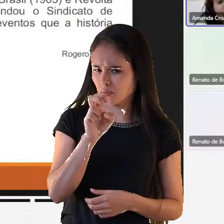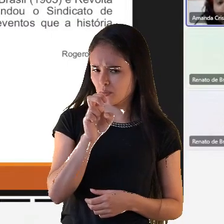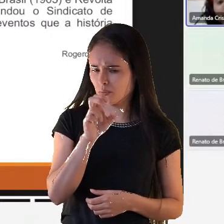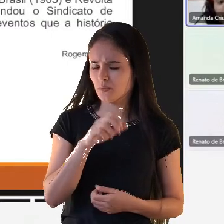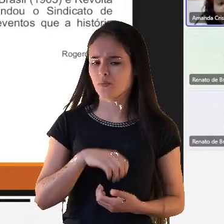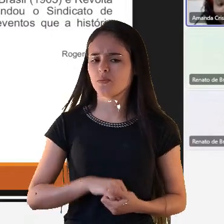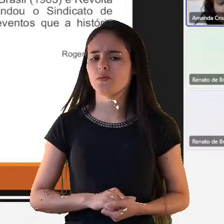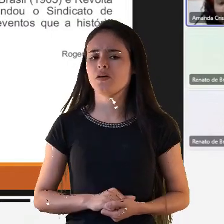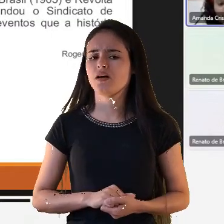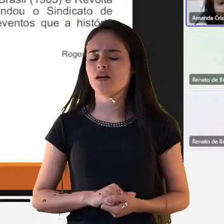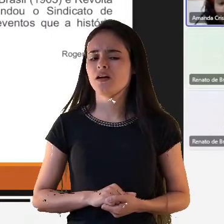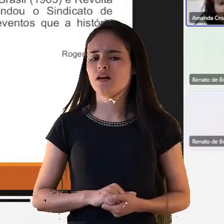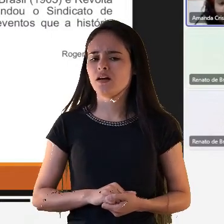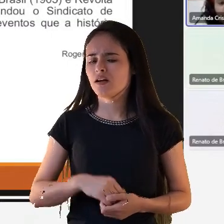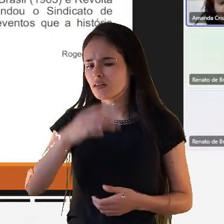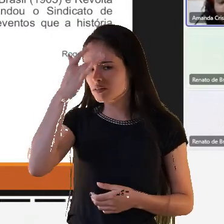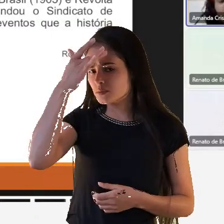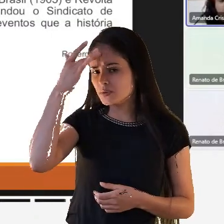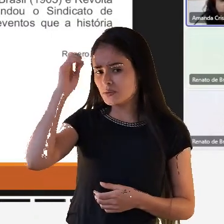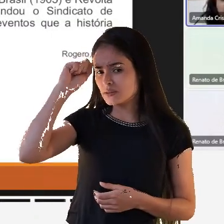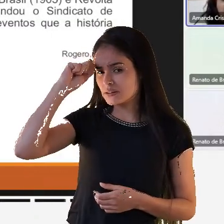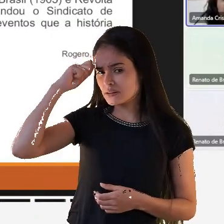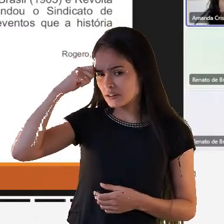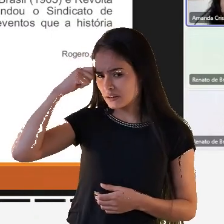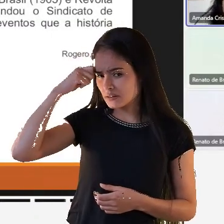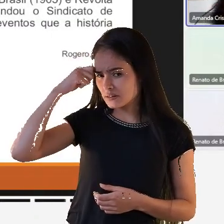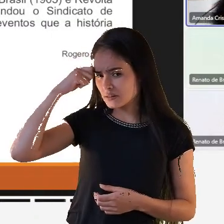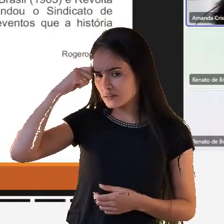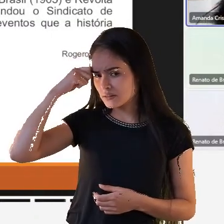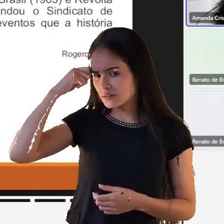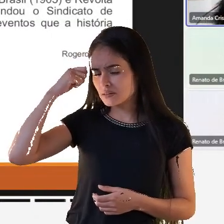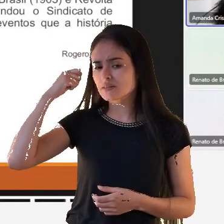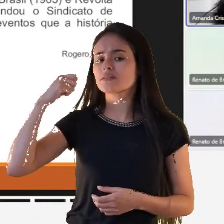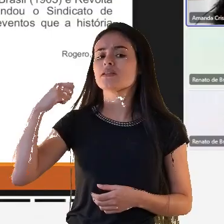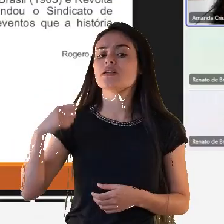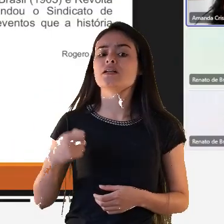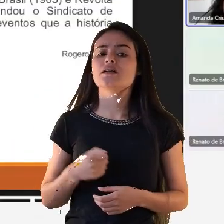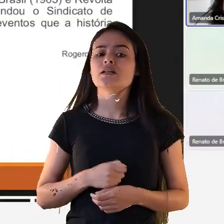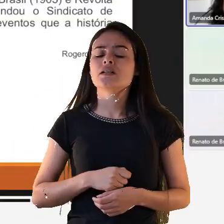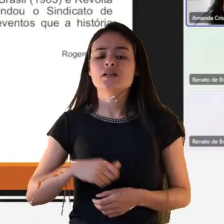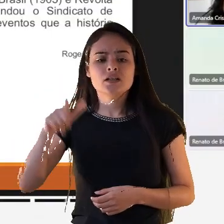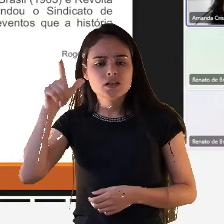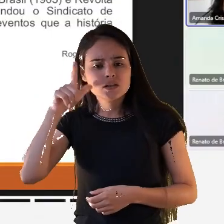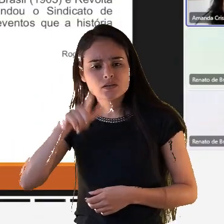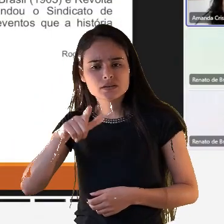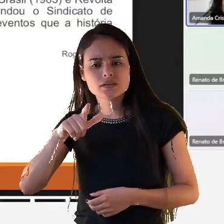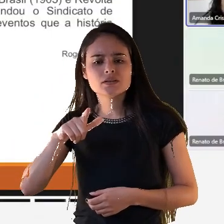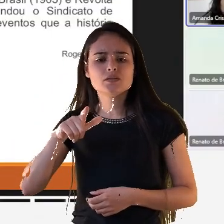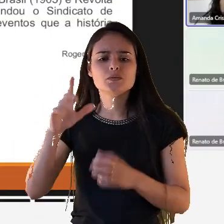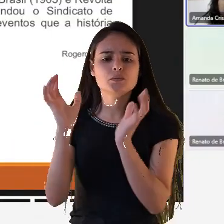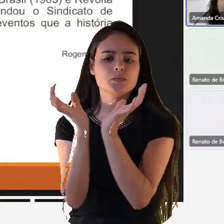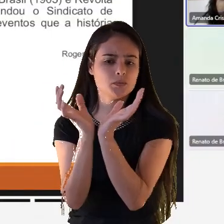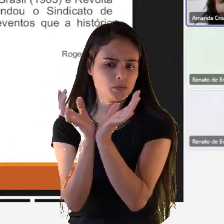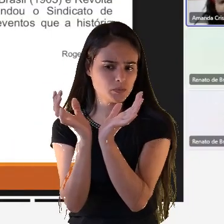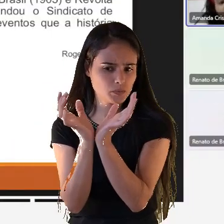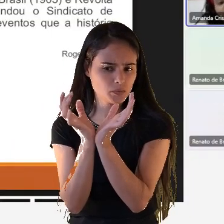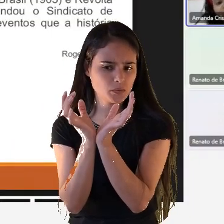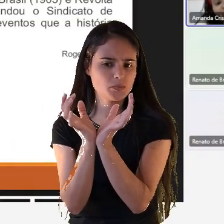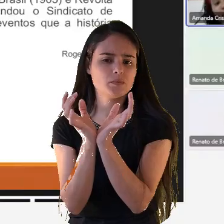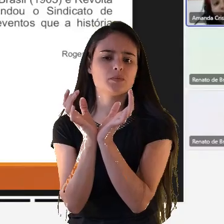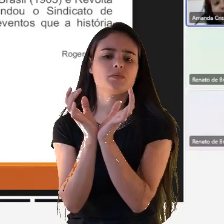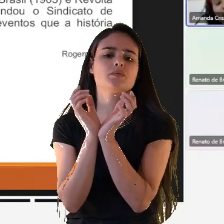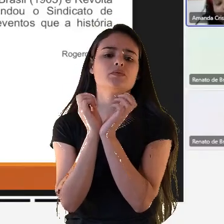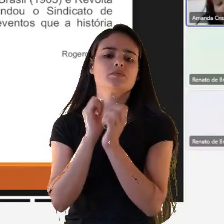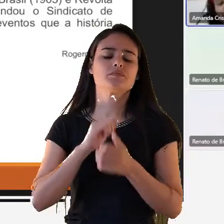de pessoas negras nesse sindicato. Depois eu trago também aqui a revolta da Chibata, né, que também